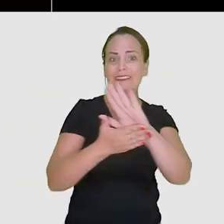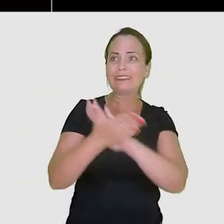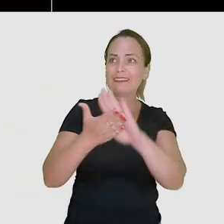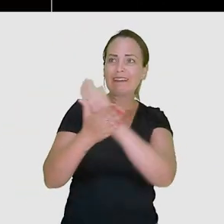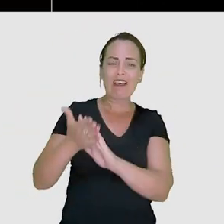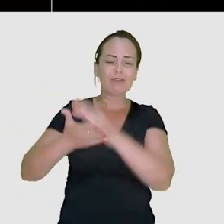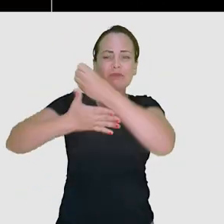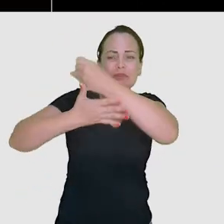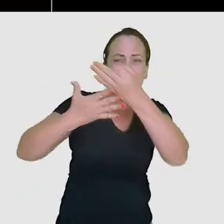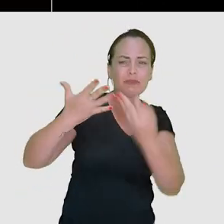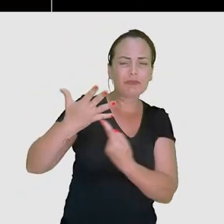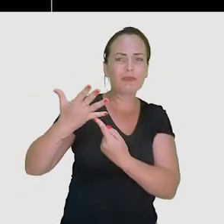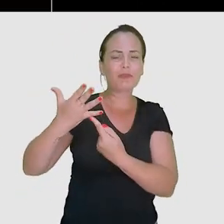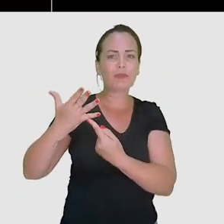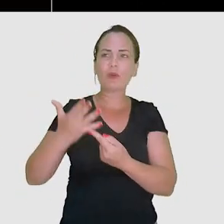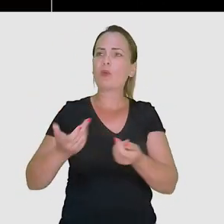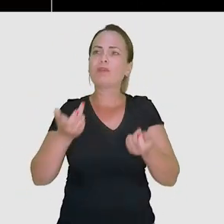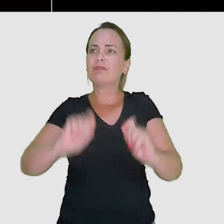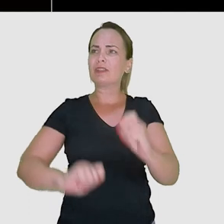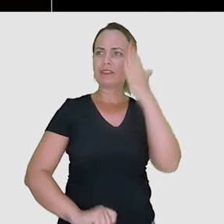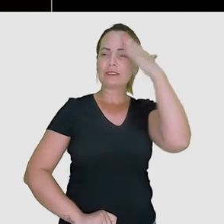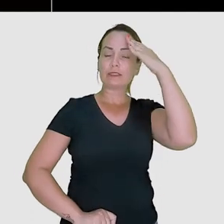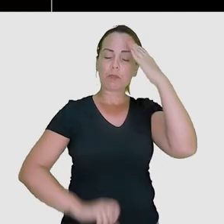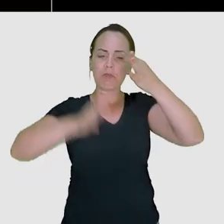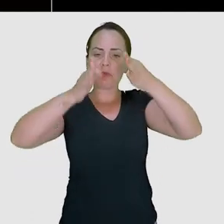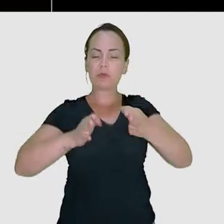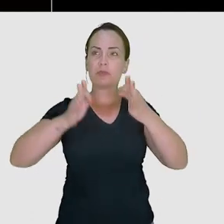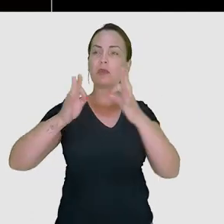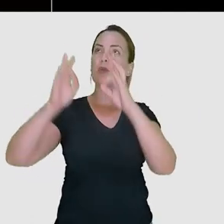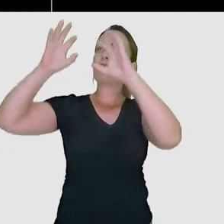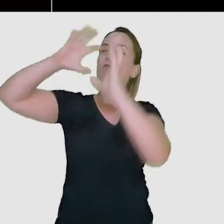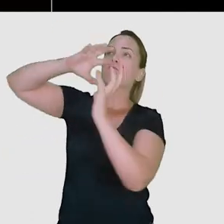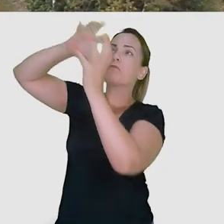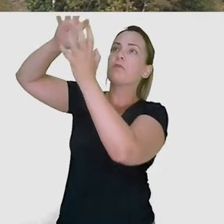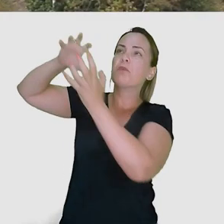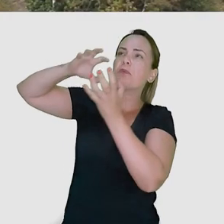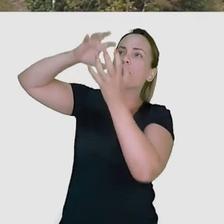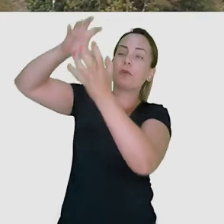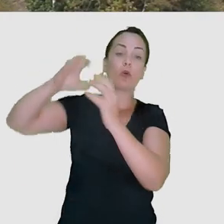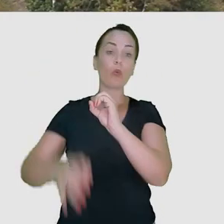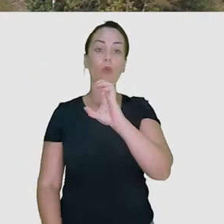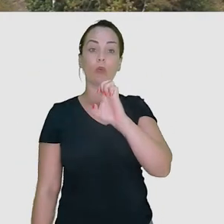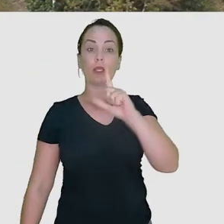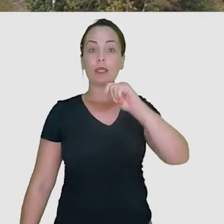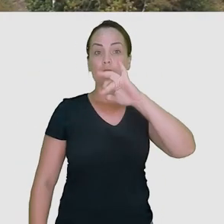conseguia prever com precisão o movimento dos astros ou, por exemplo, os eclipses ou até